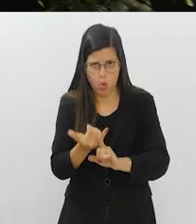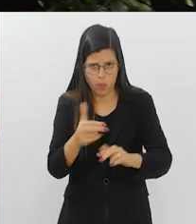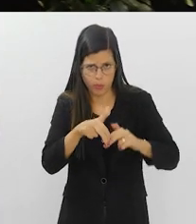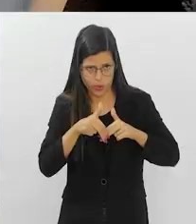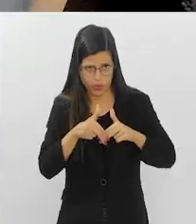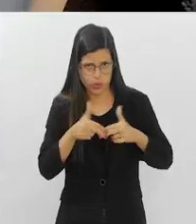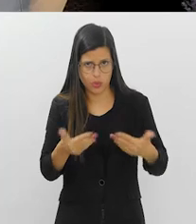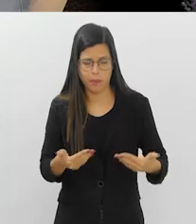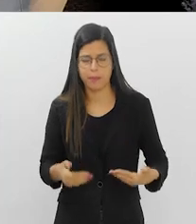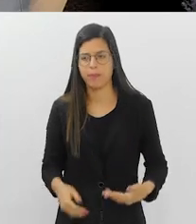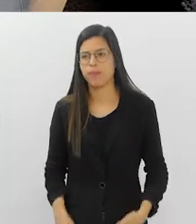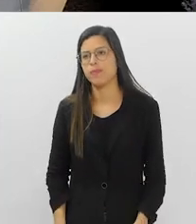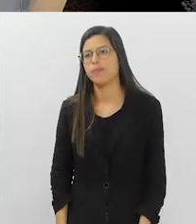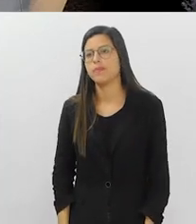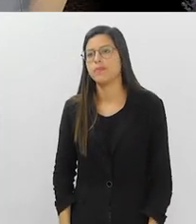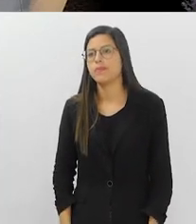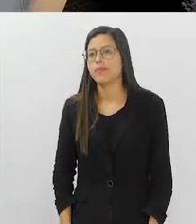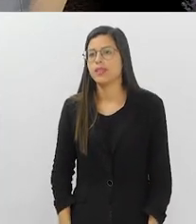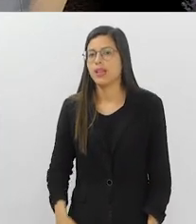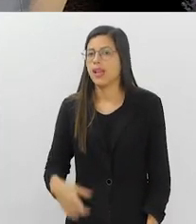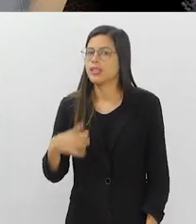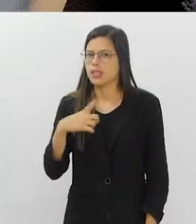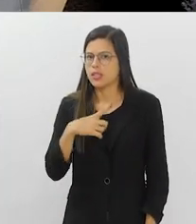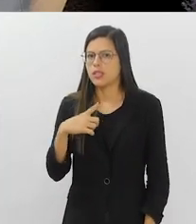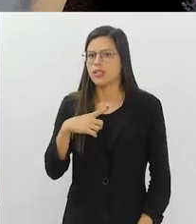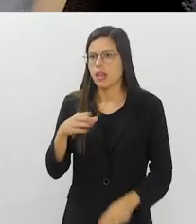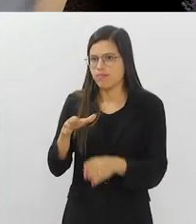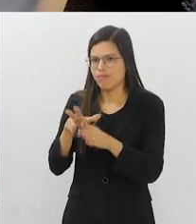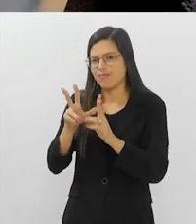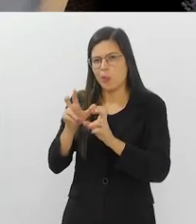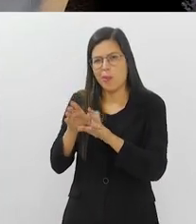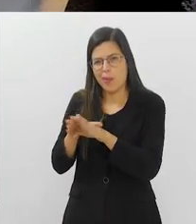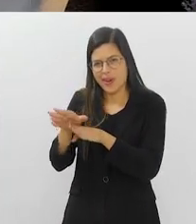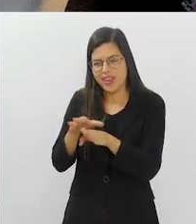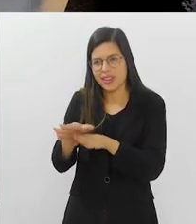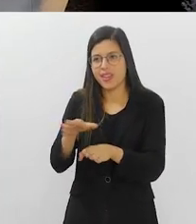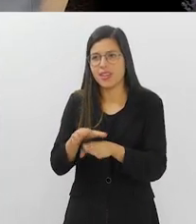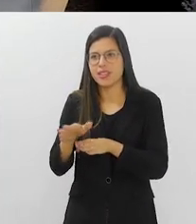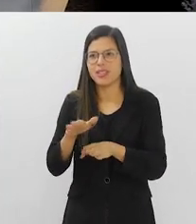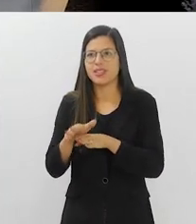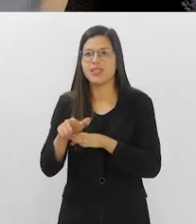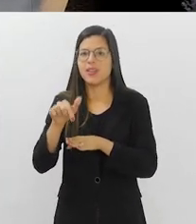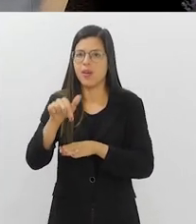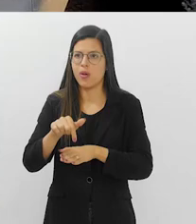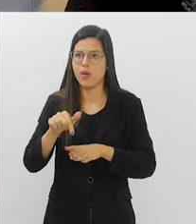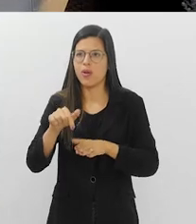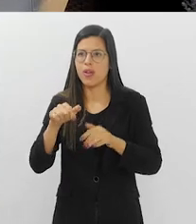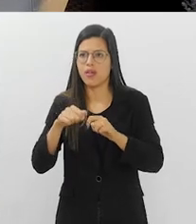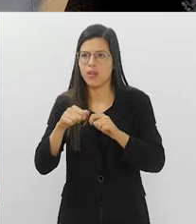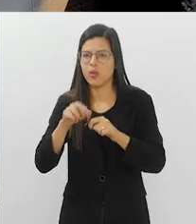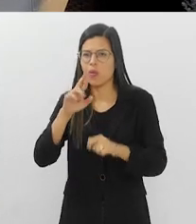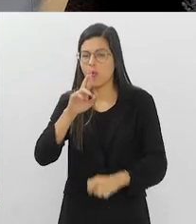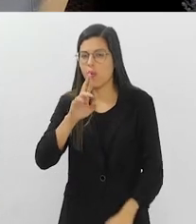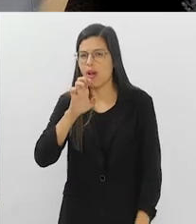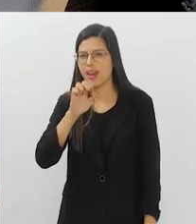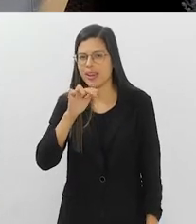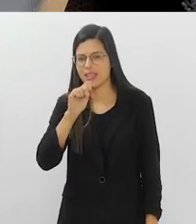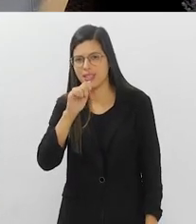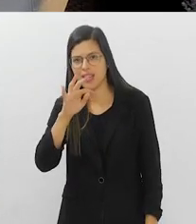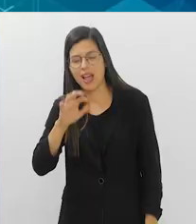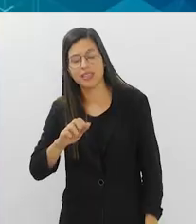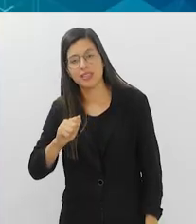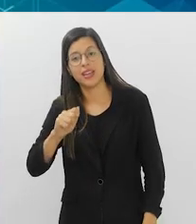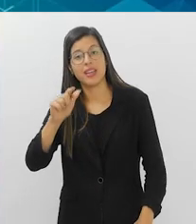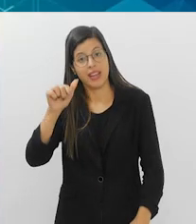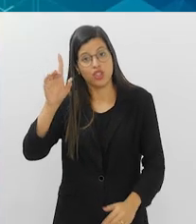está falando aqui? A gente tem essa parte, né, da orientação. Uma das masterclasses é feita com a Renata Rivetti, que é diretora